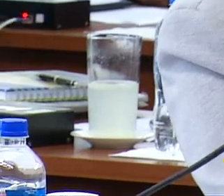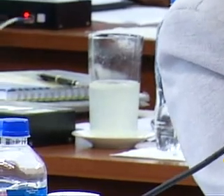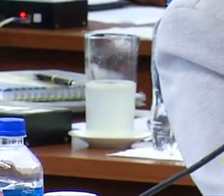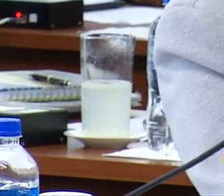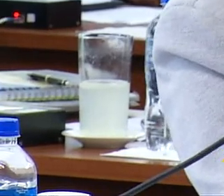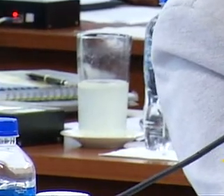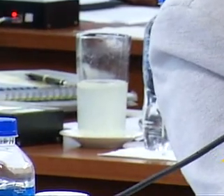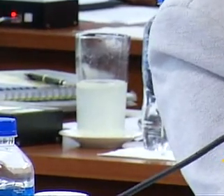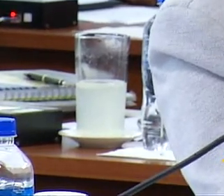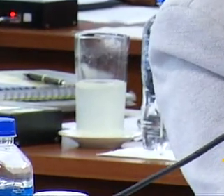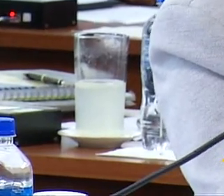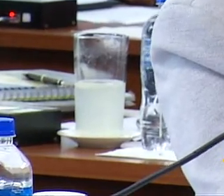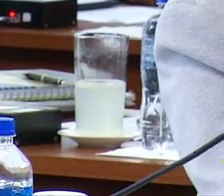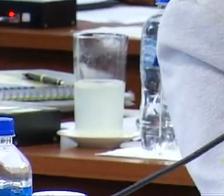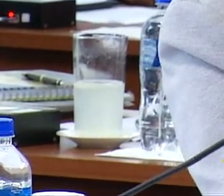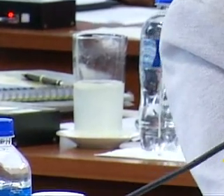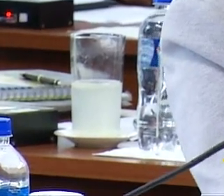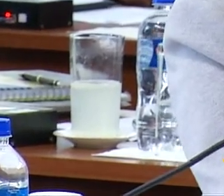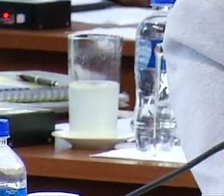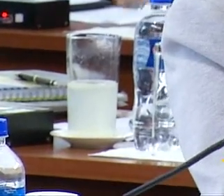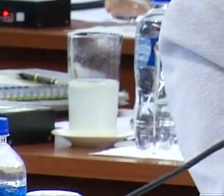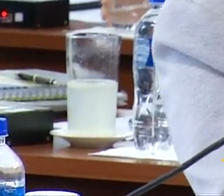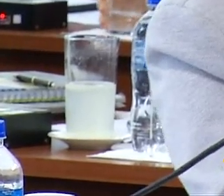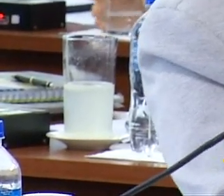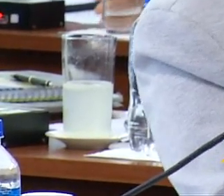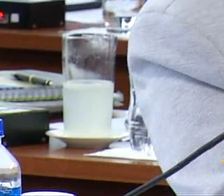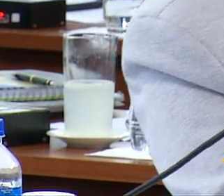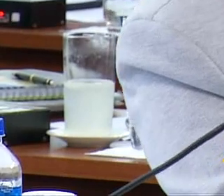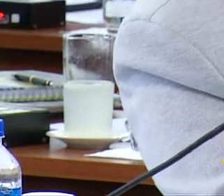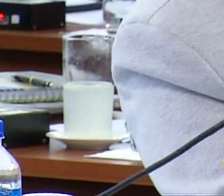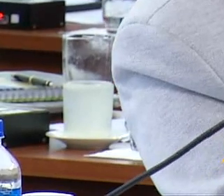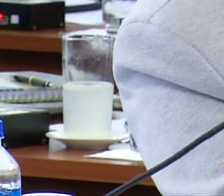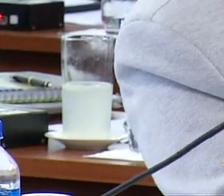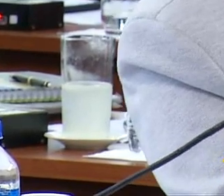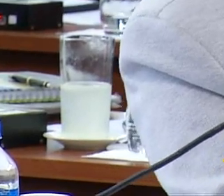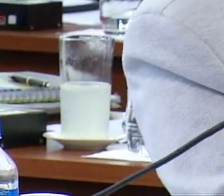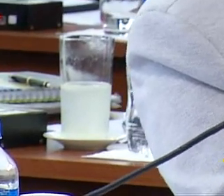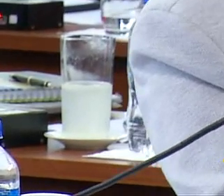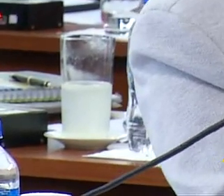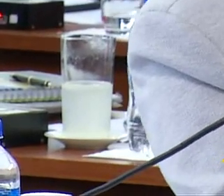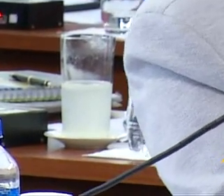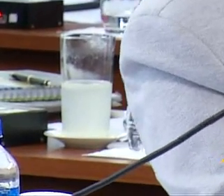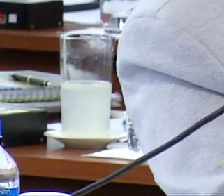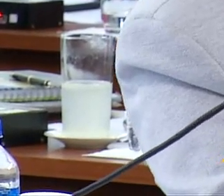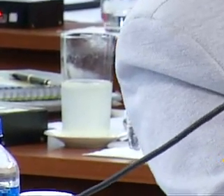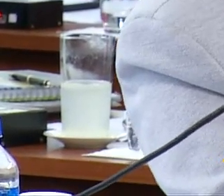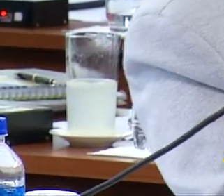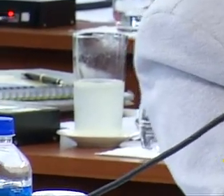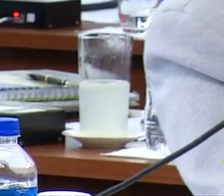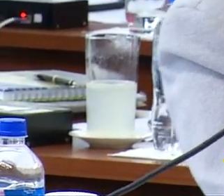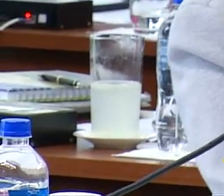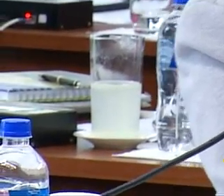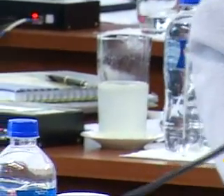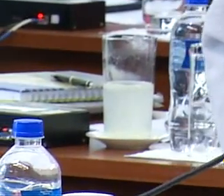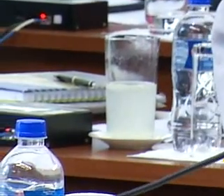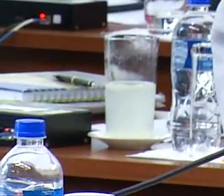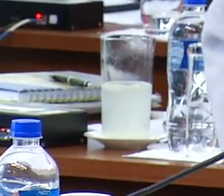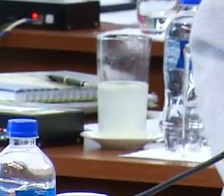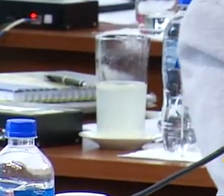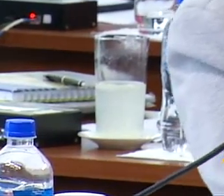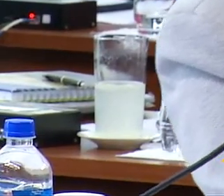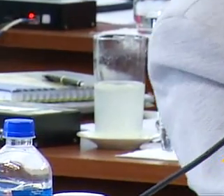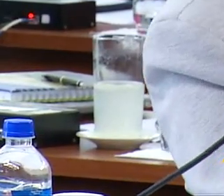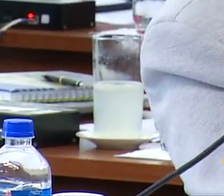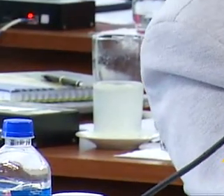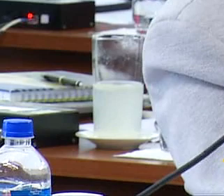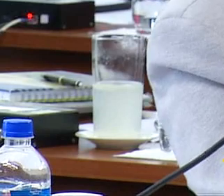começa 8 horas, 9 horas, 10 horas, volta para 8, né? De tarde, depois do almoço, depois do almoço coloca